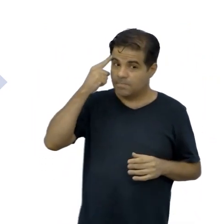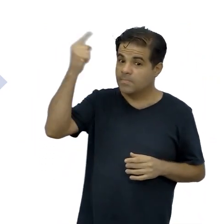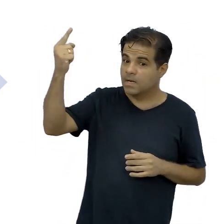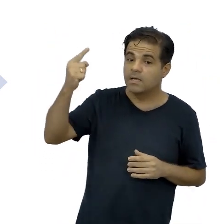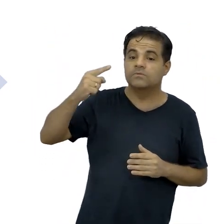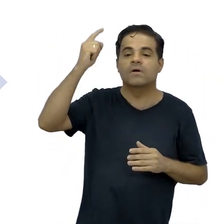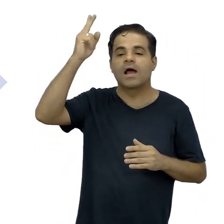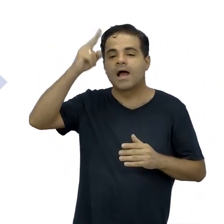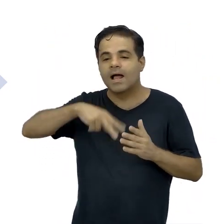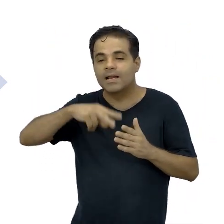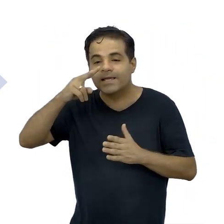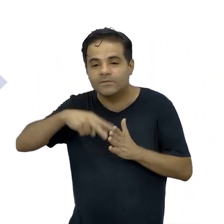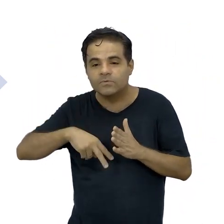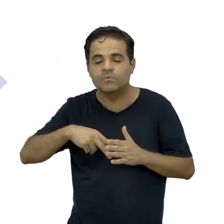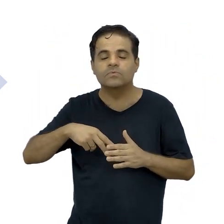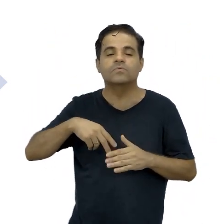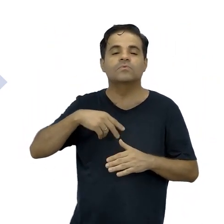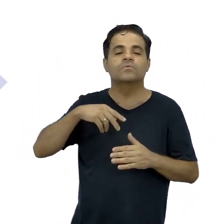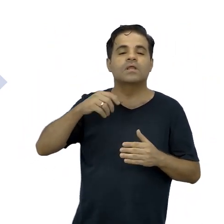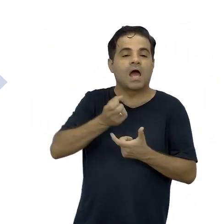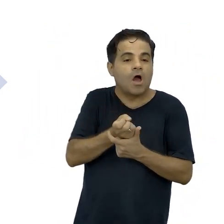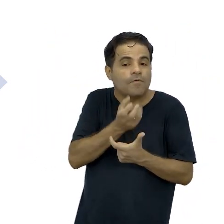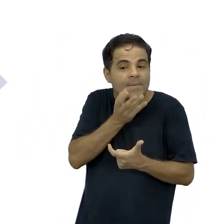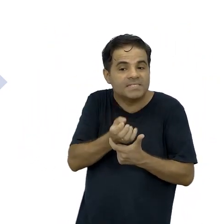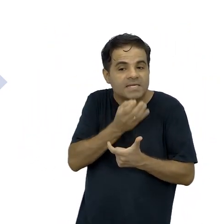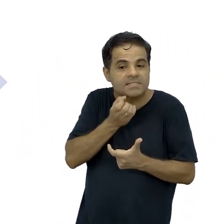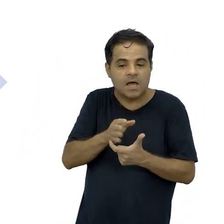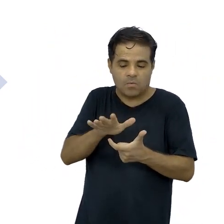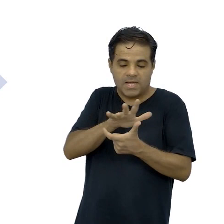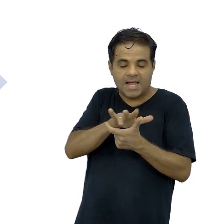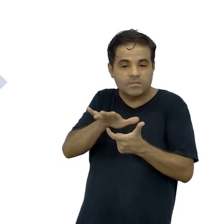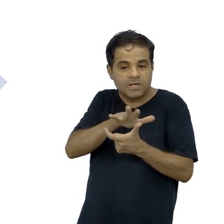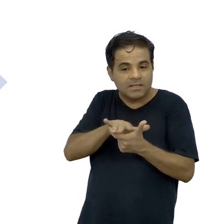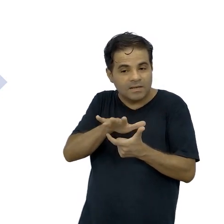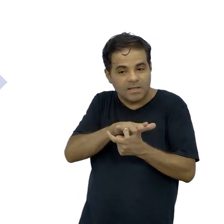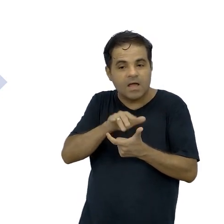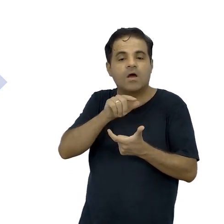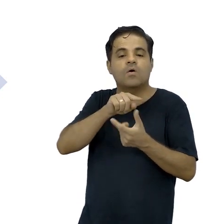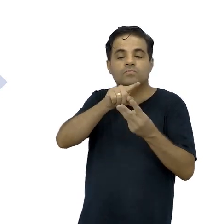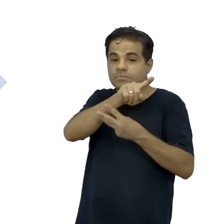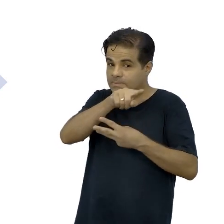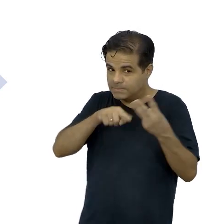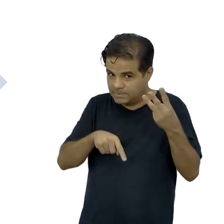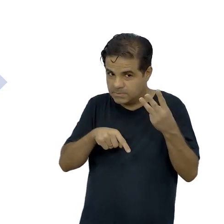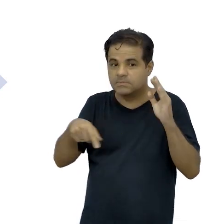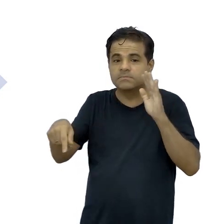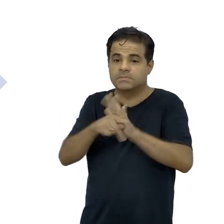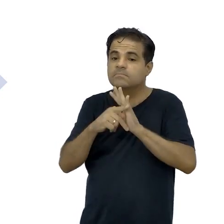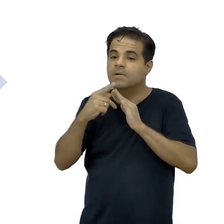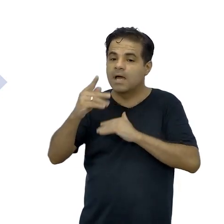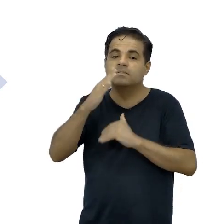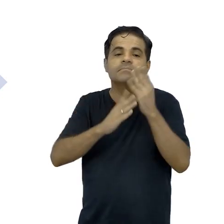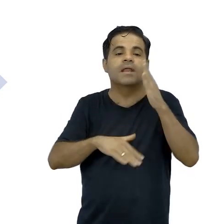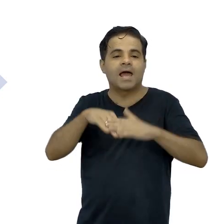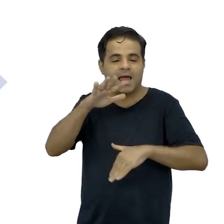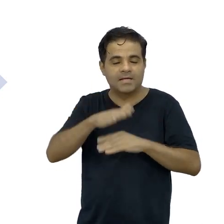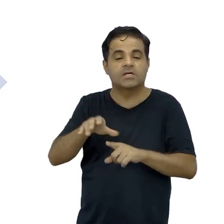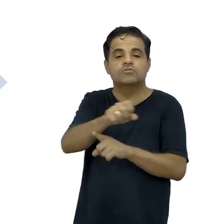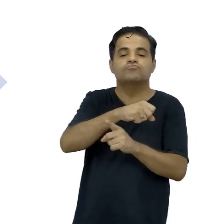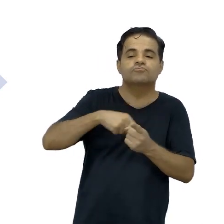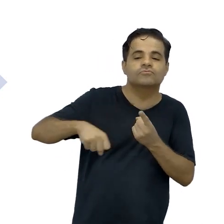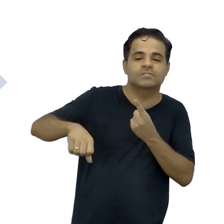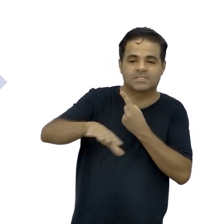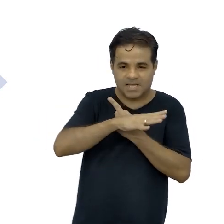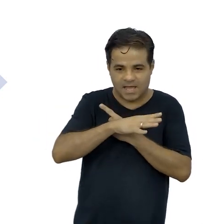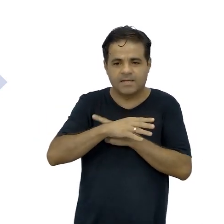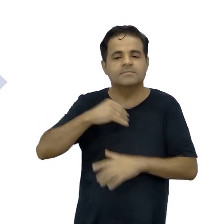que a leitura, a alfabetização e o letramento fazem partes aí de práticas sociais